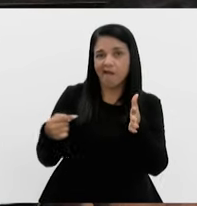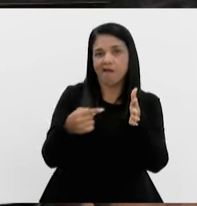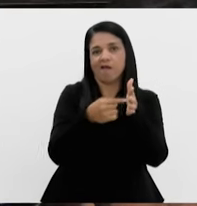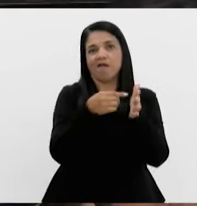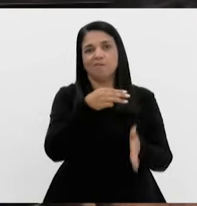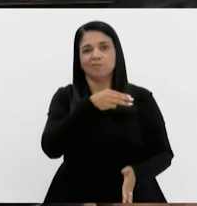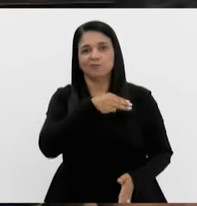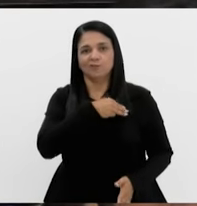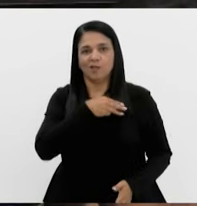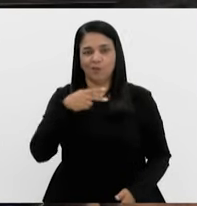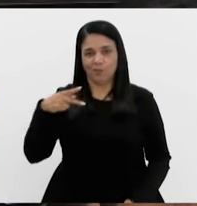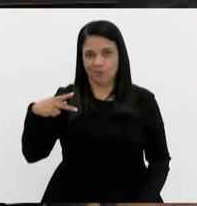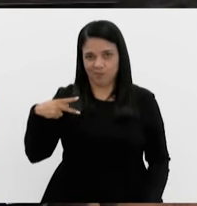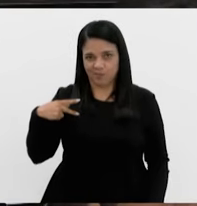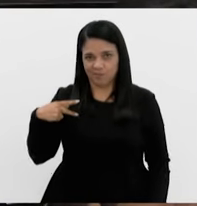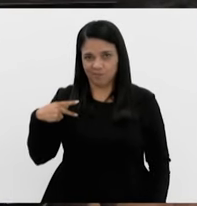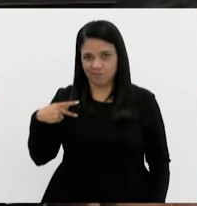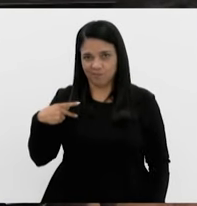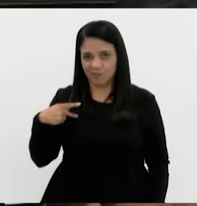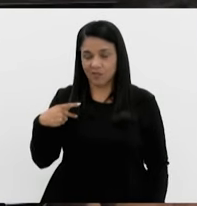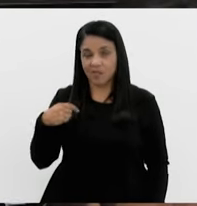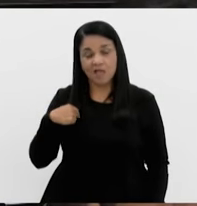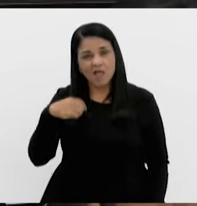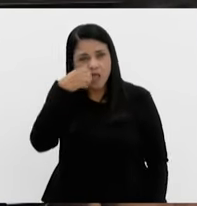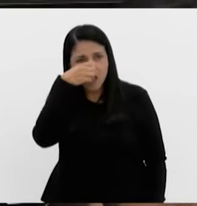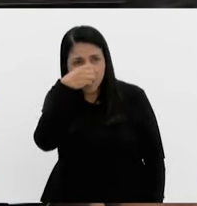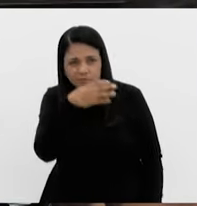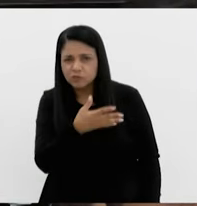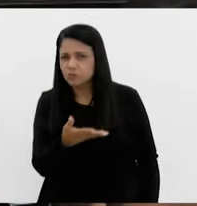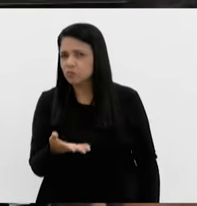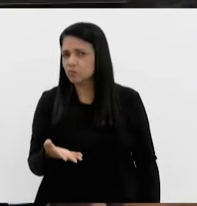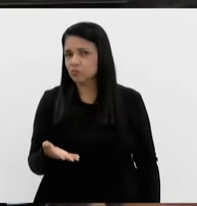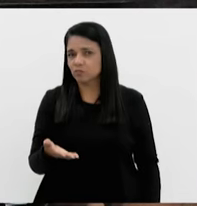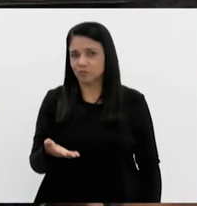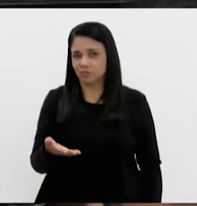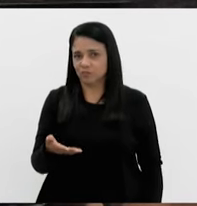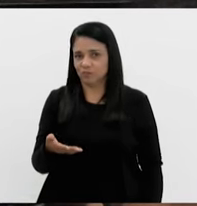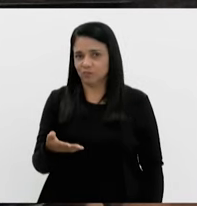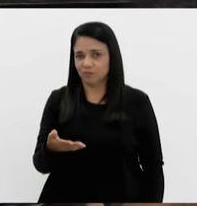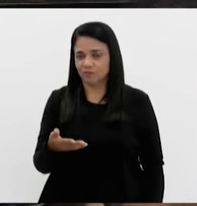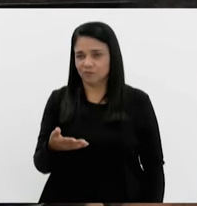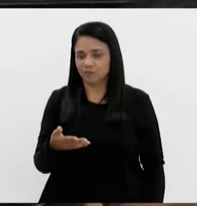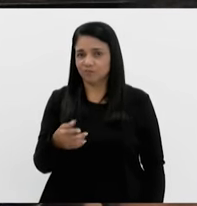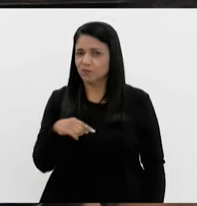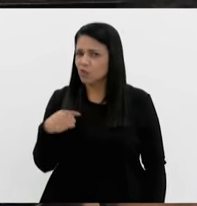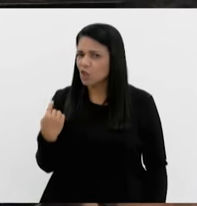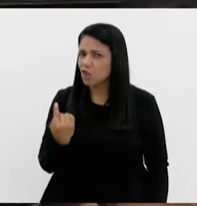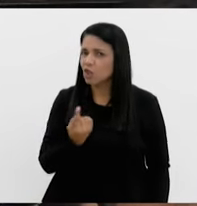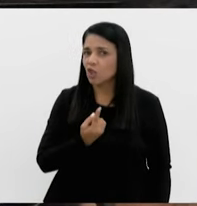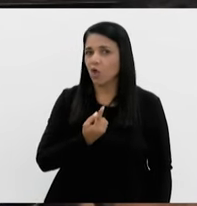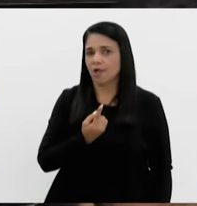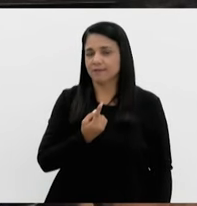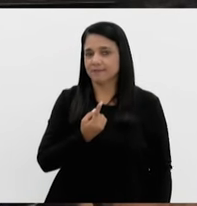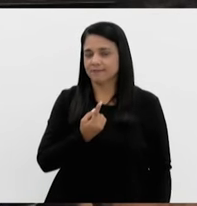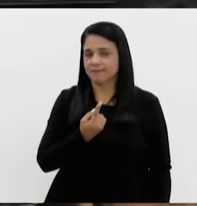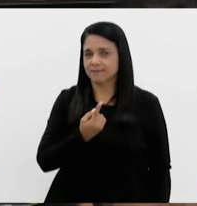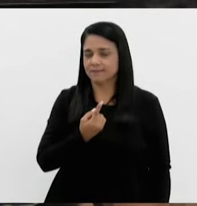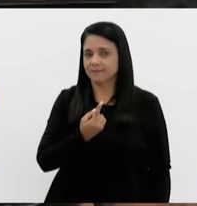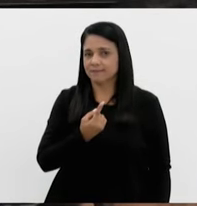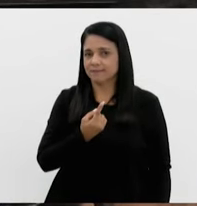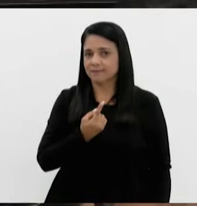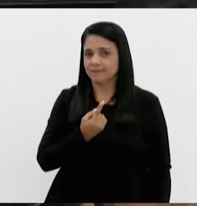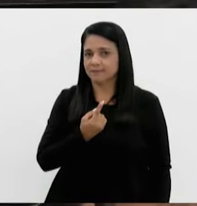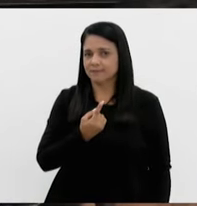público e Achamos um absurdo que a gente tenha que estar